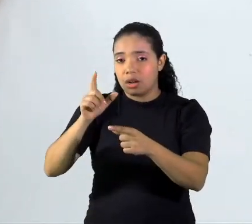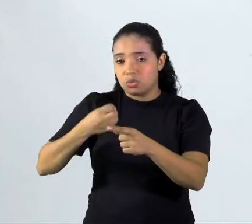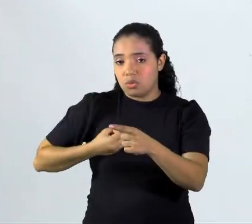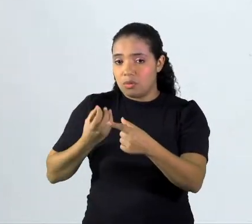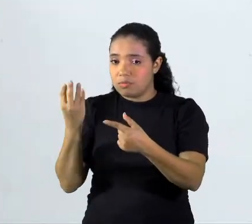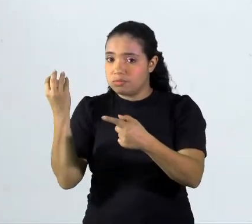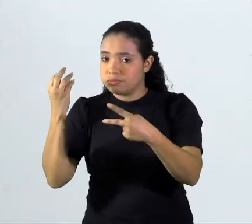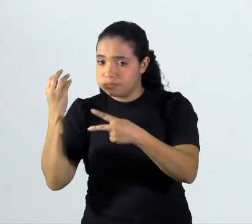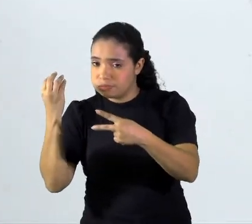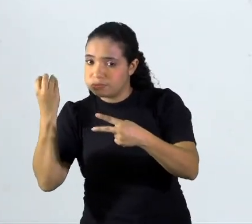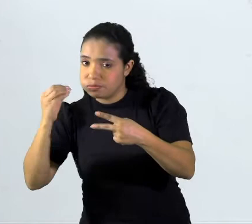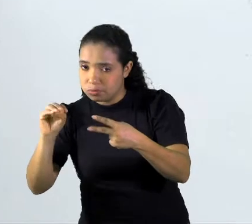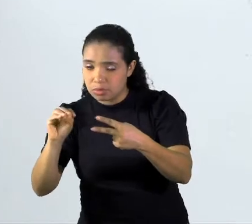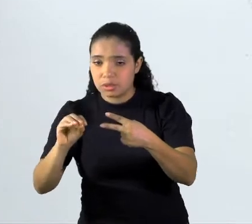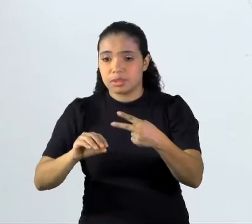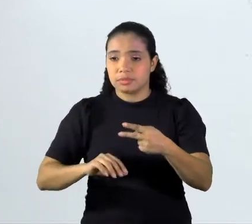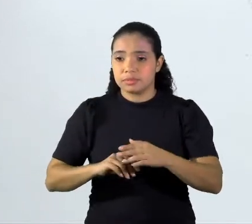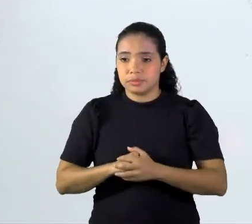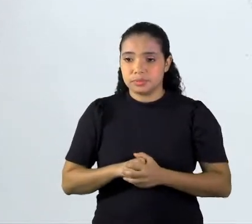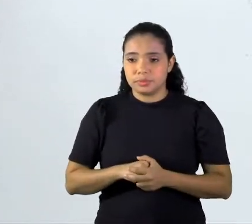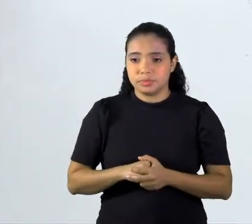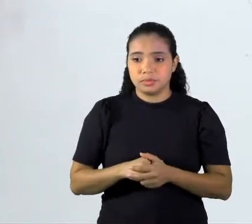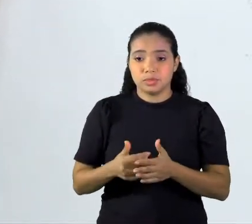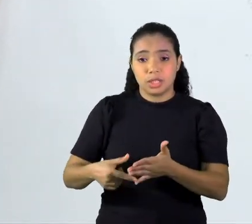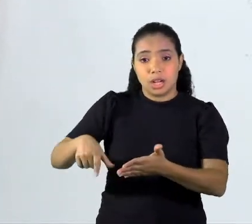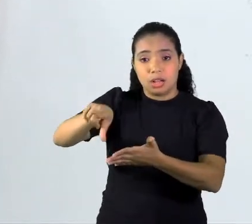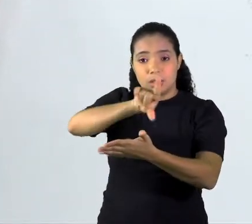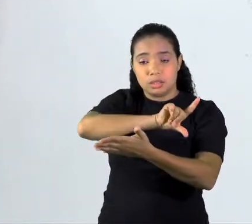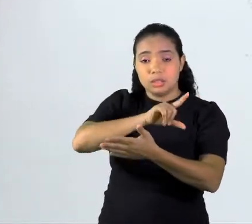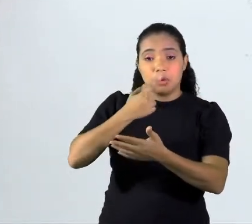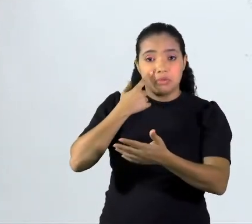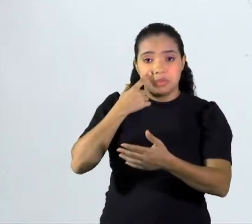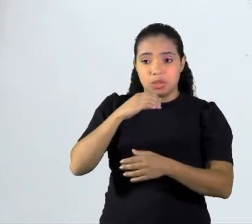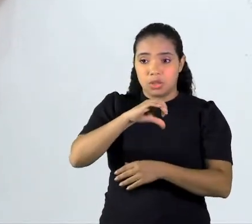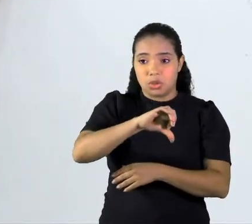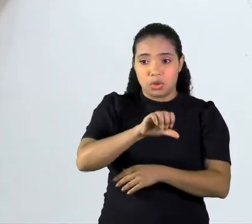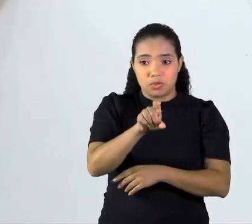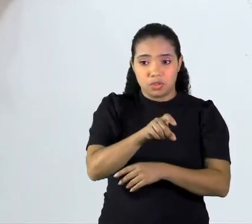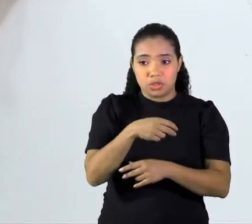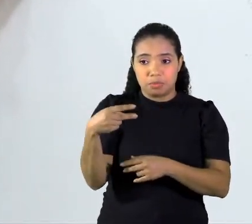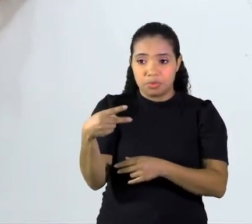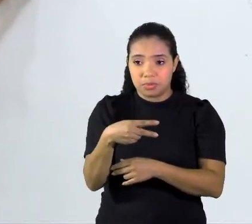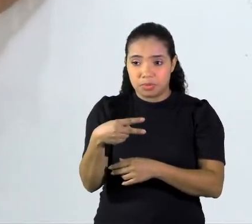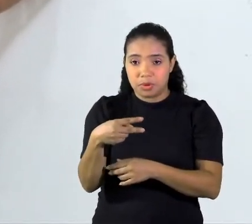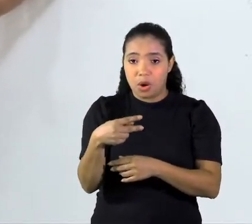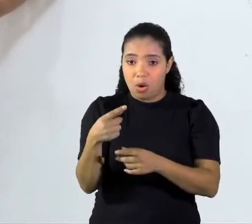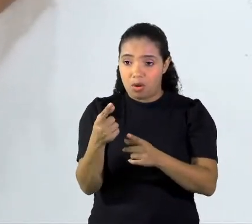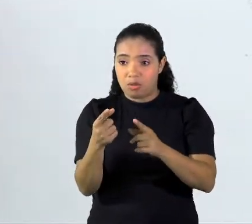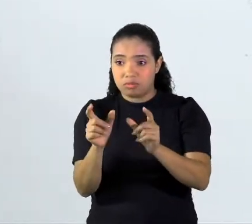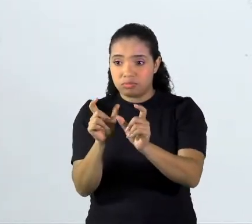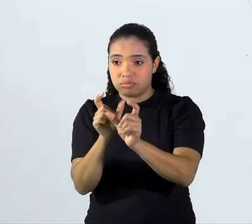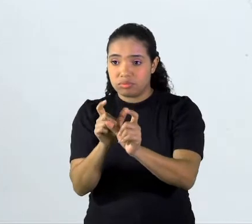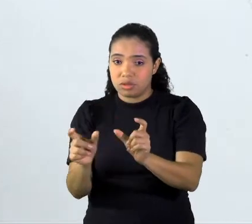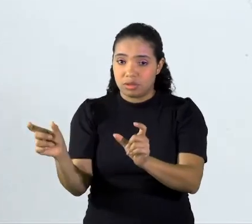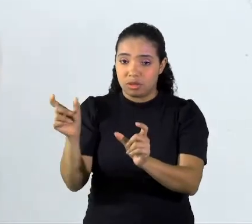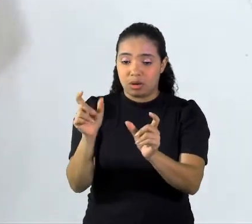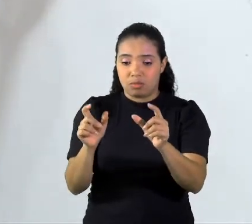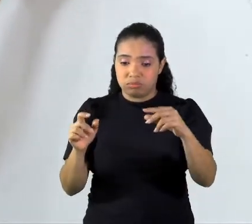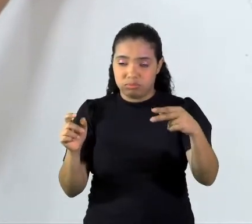trazer para antes do sinal da igualdade. Se ele está positivo, ele inverte essa operação, não é